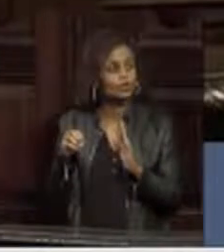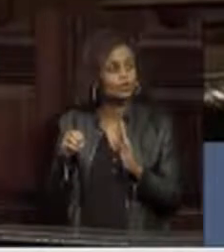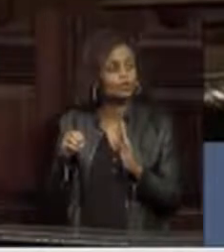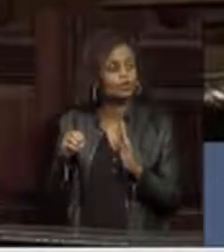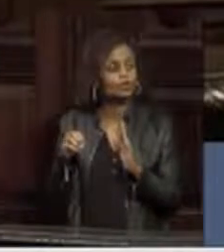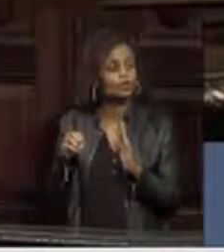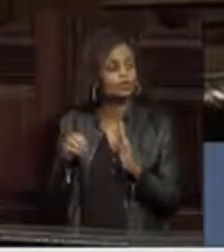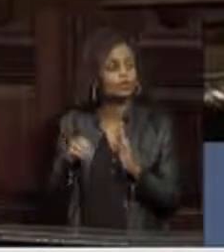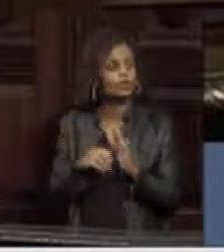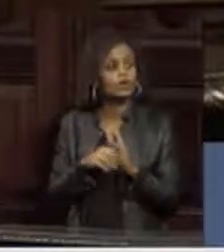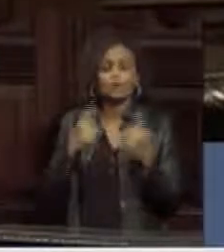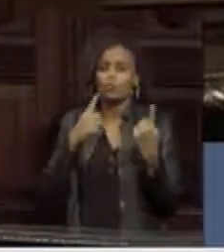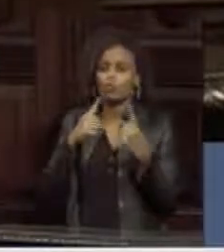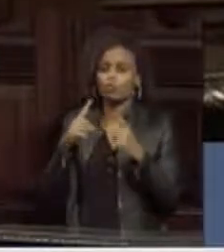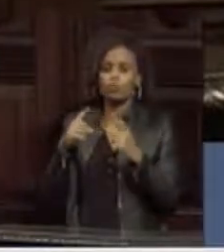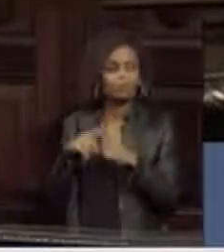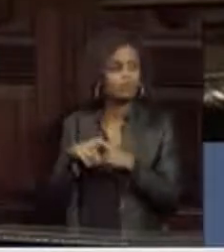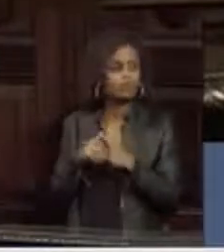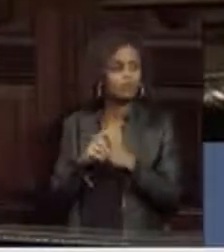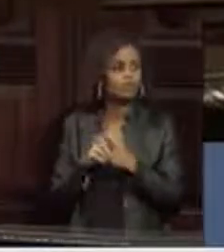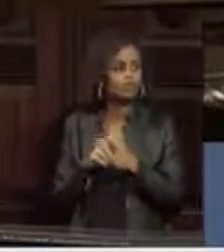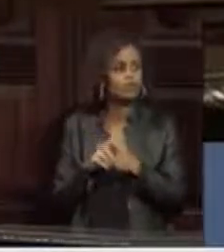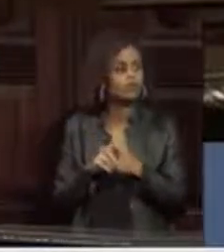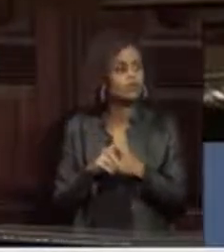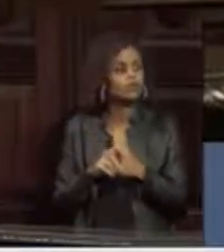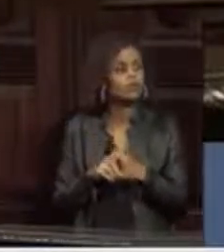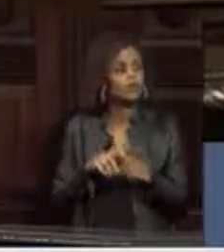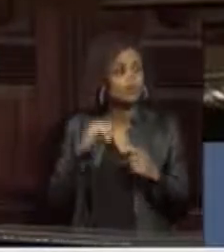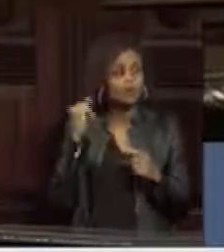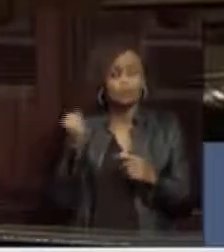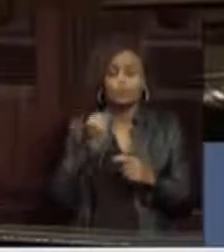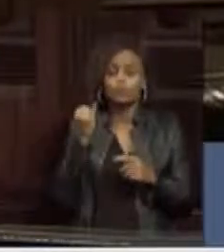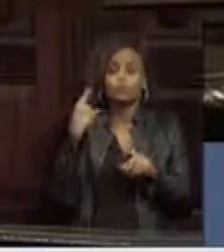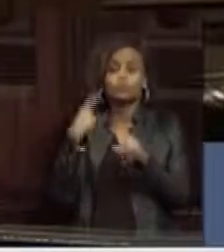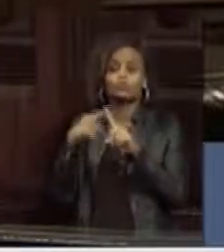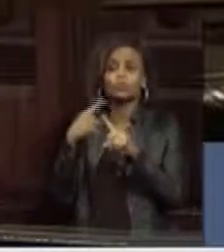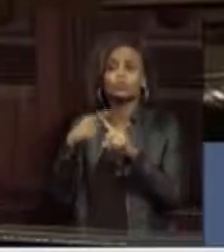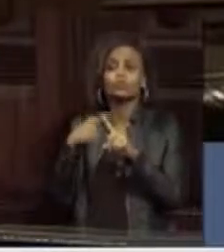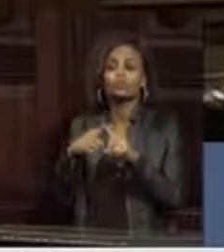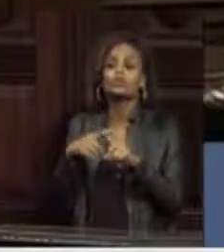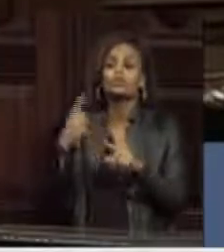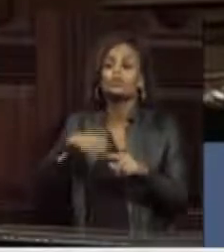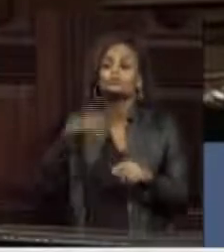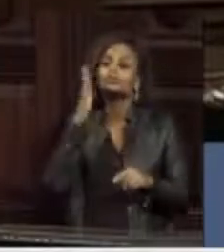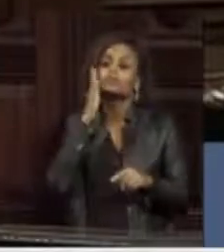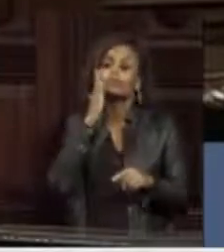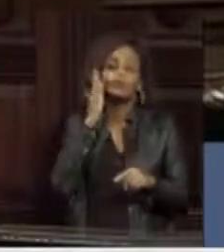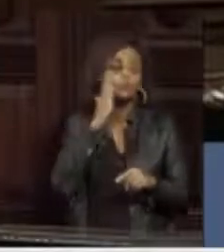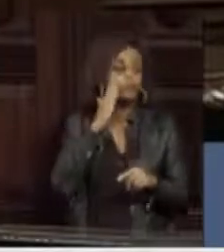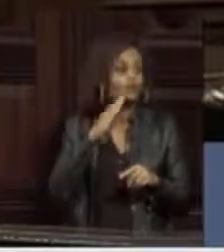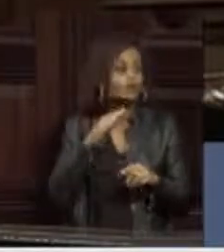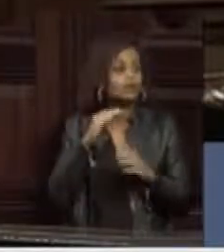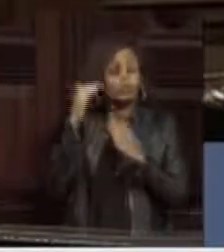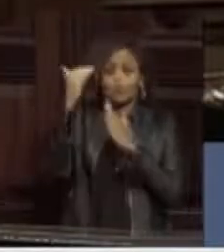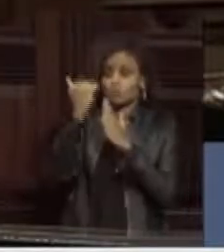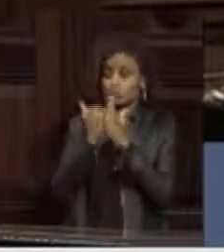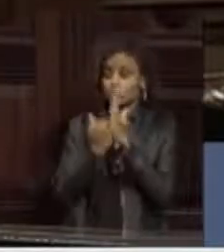Até porque é preciso que a gente coloque com clareza que reduzir de 10 para